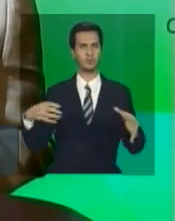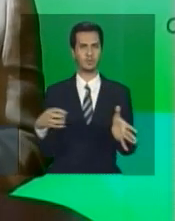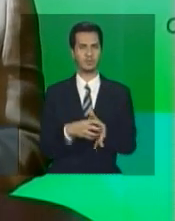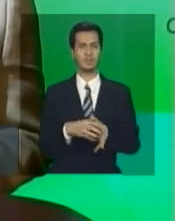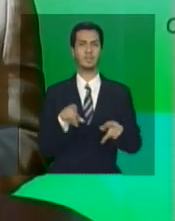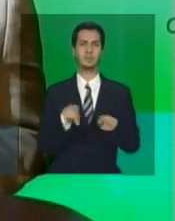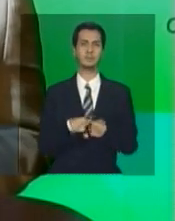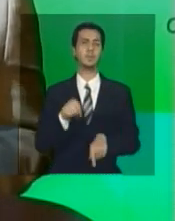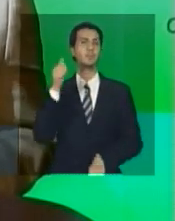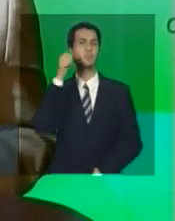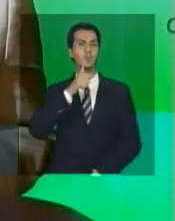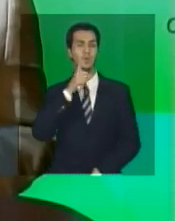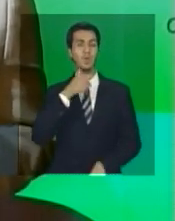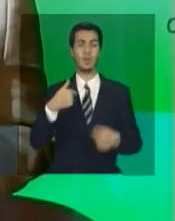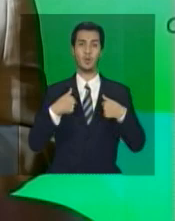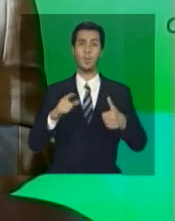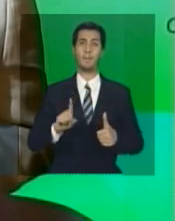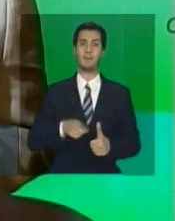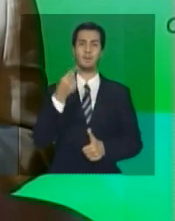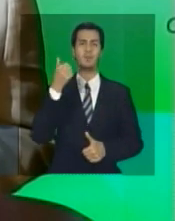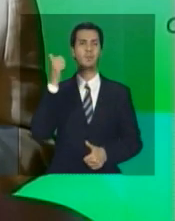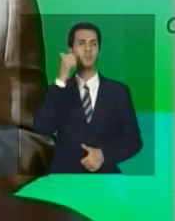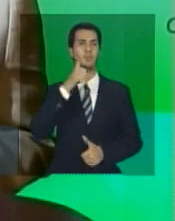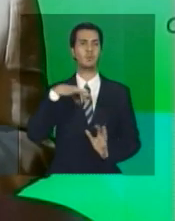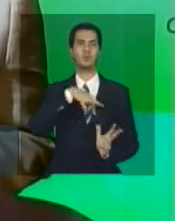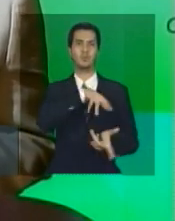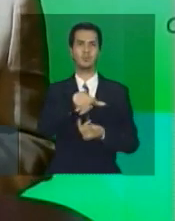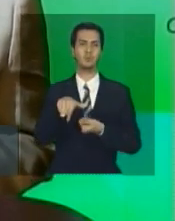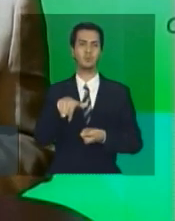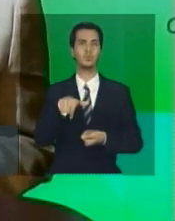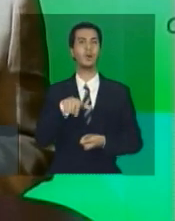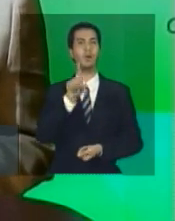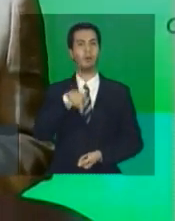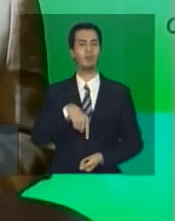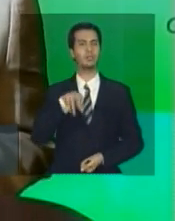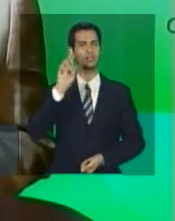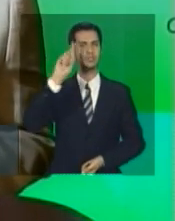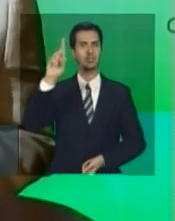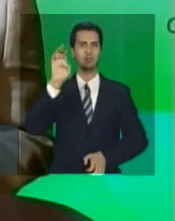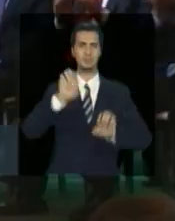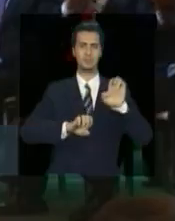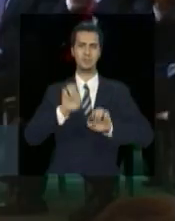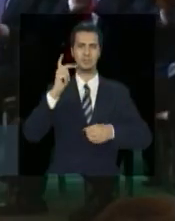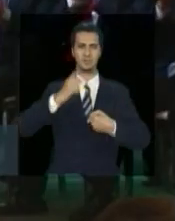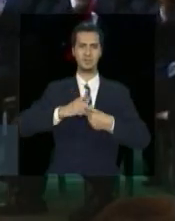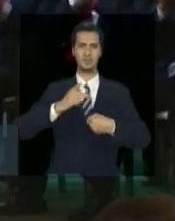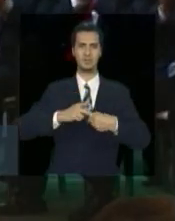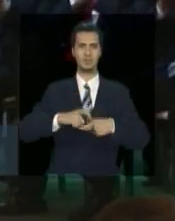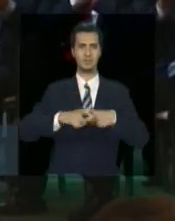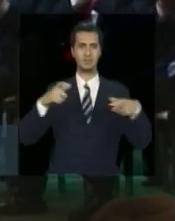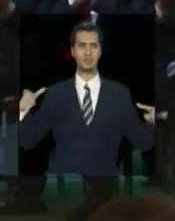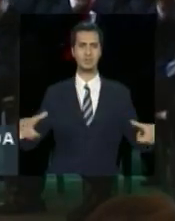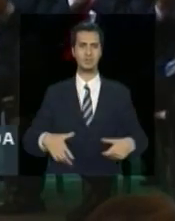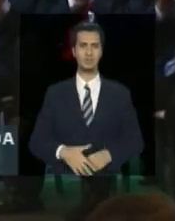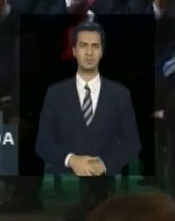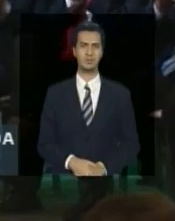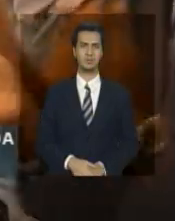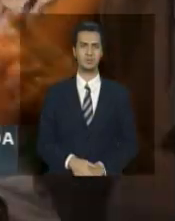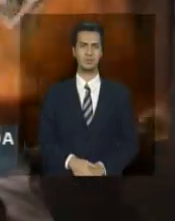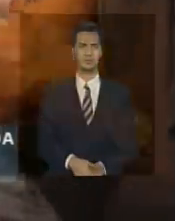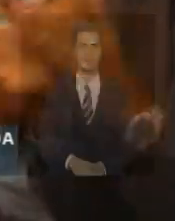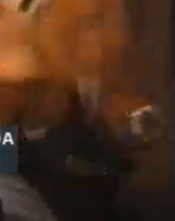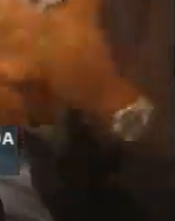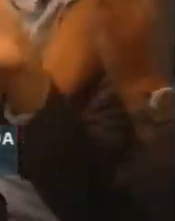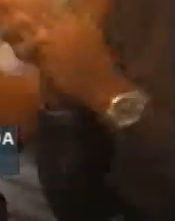primeira mulher, no mundo a comandar uma empresa de petróleo deste porte.